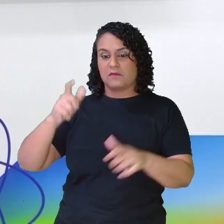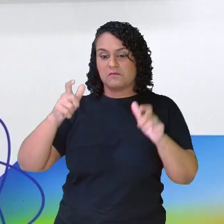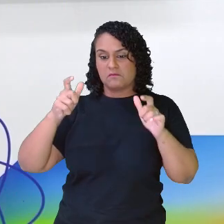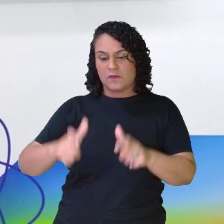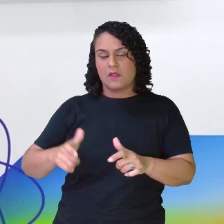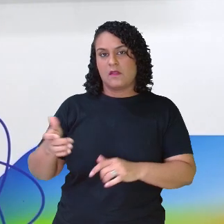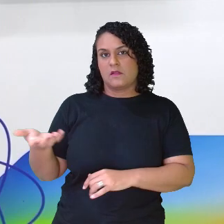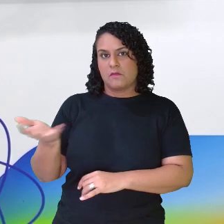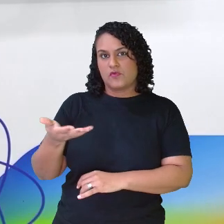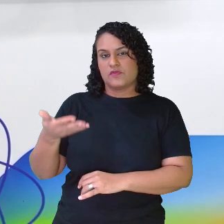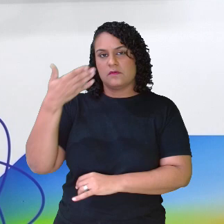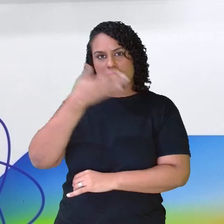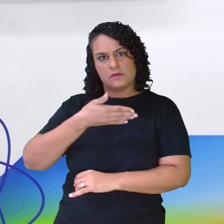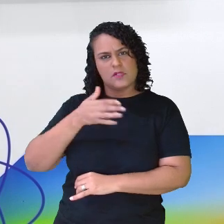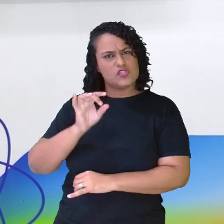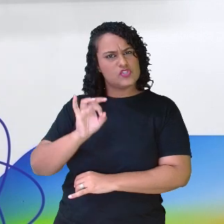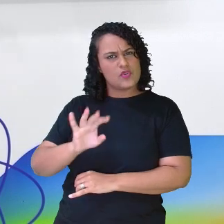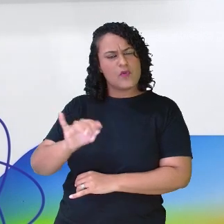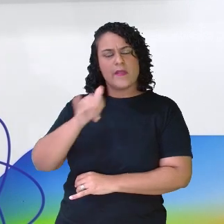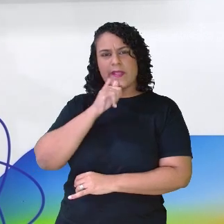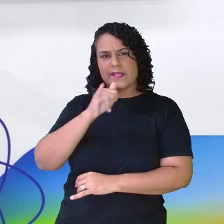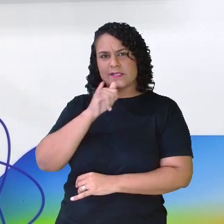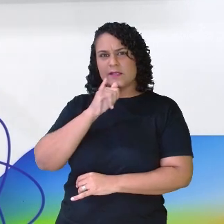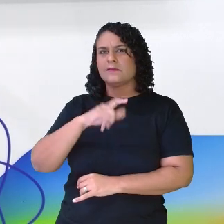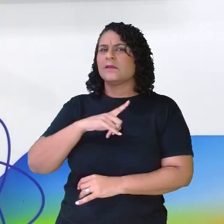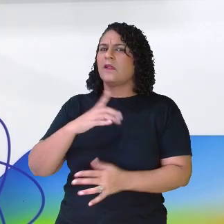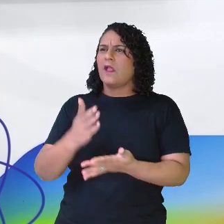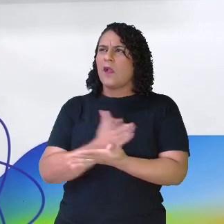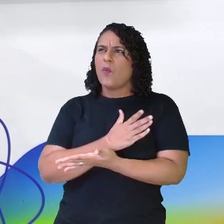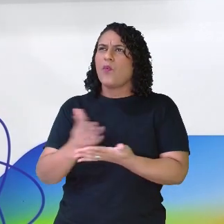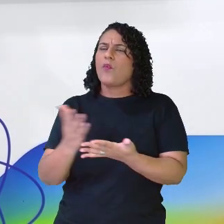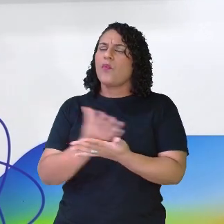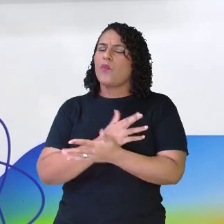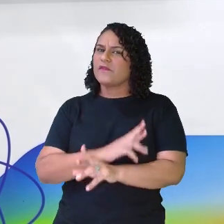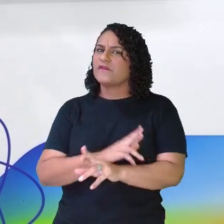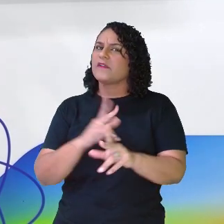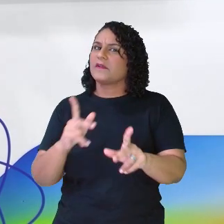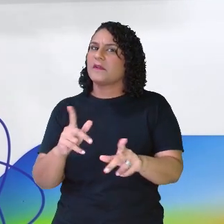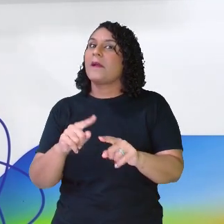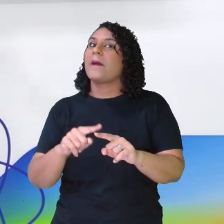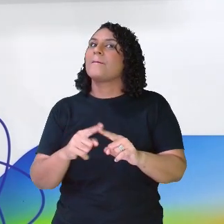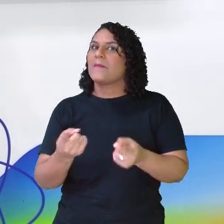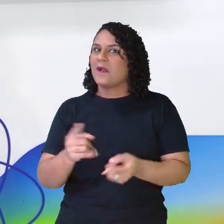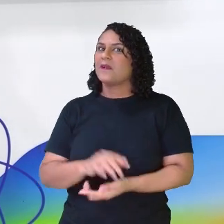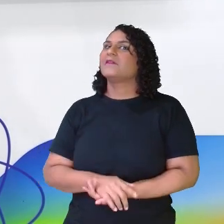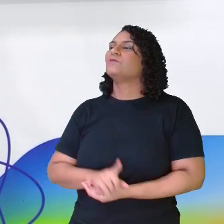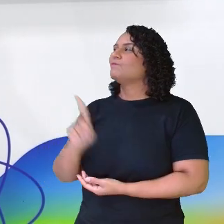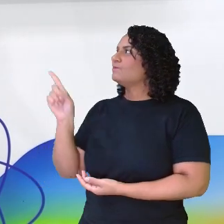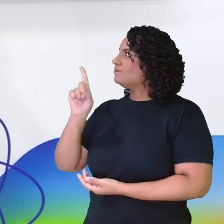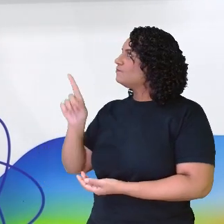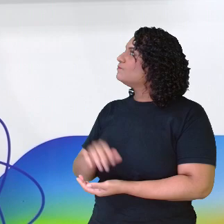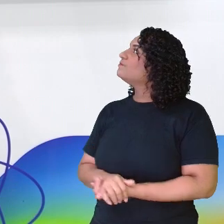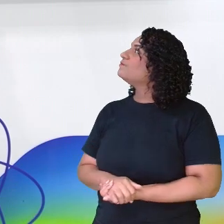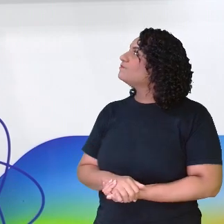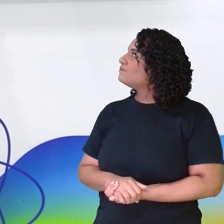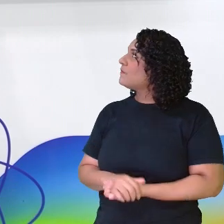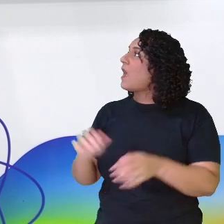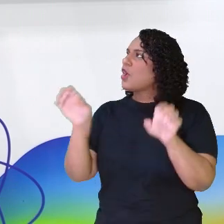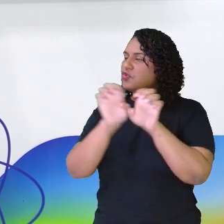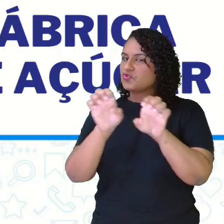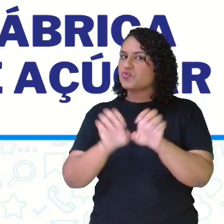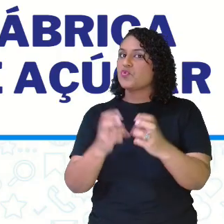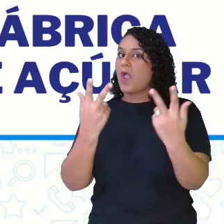Claro, isso aí é uma ilustração, tem algumas diferenças que vão mudar de um para o outro, mas funcionava dentro dessa estrutura